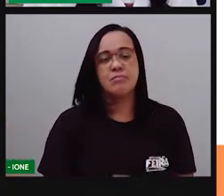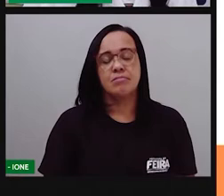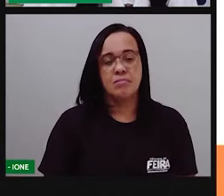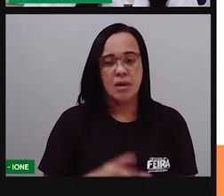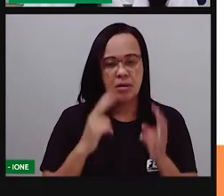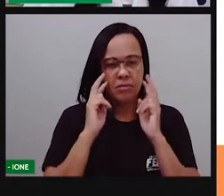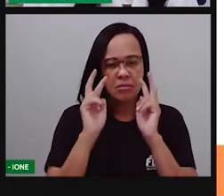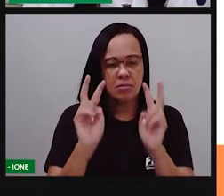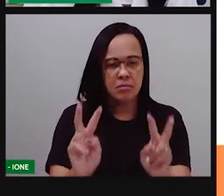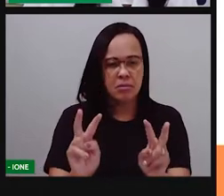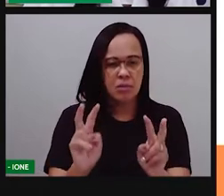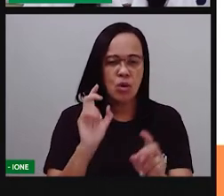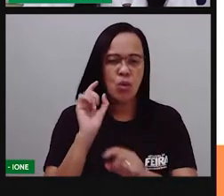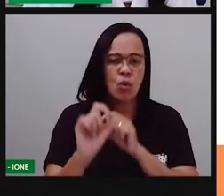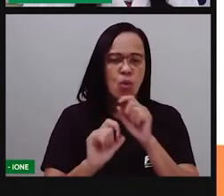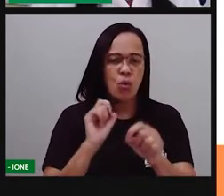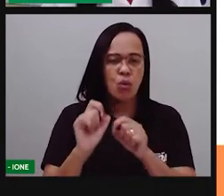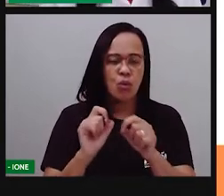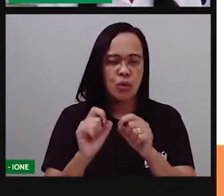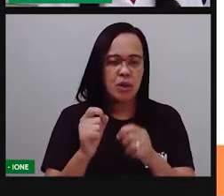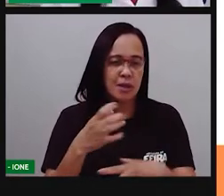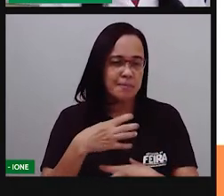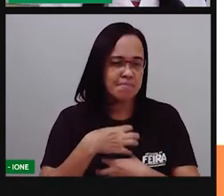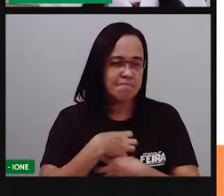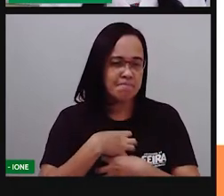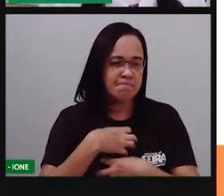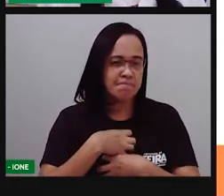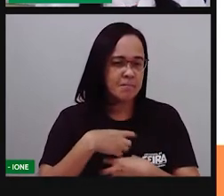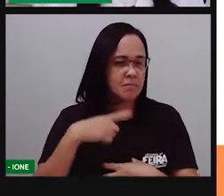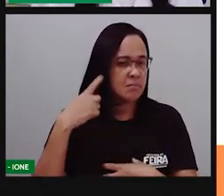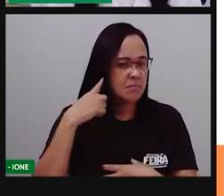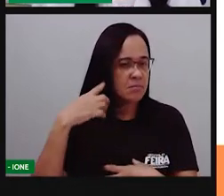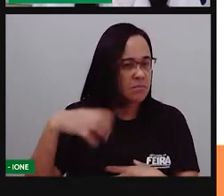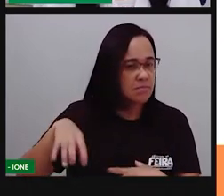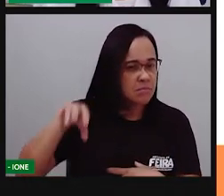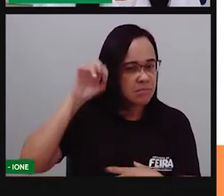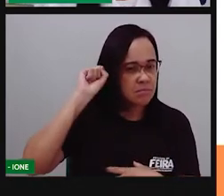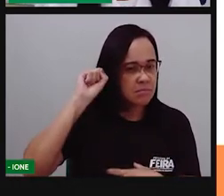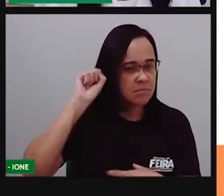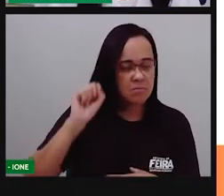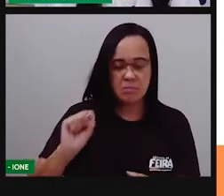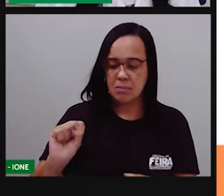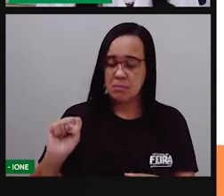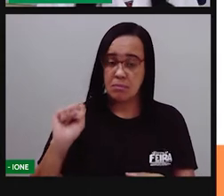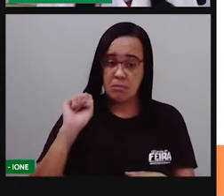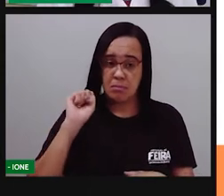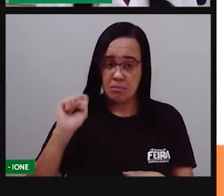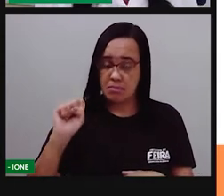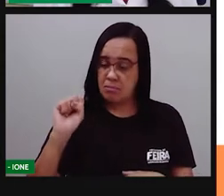observe Qual é o primeiro som que você ouve quando fala palavra sapo